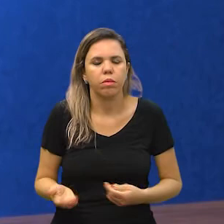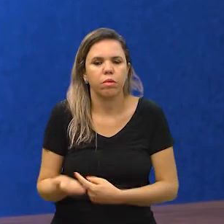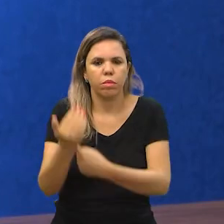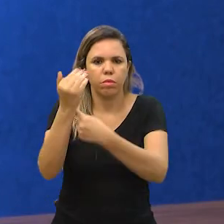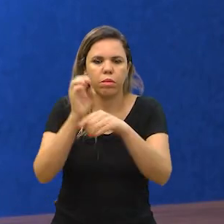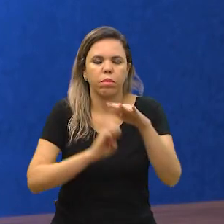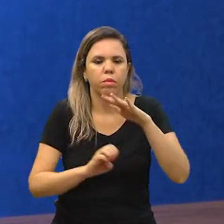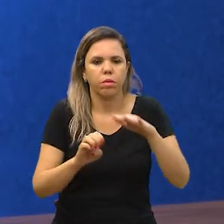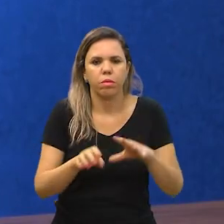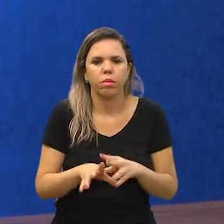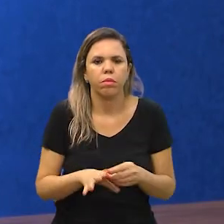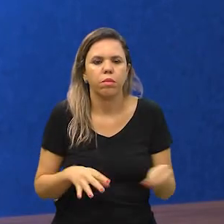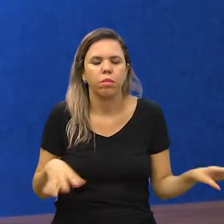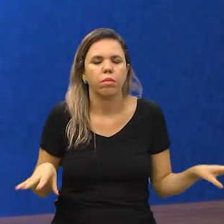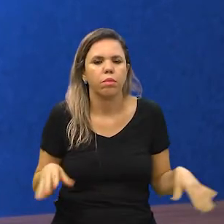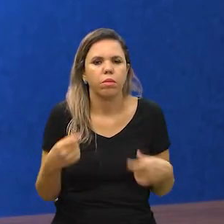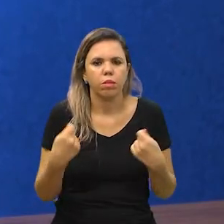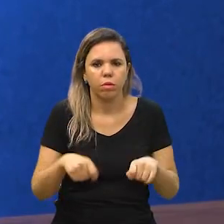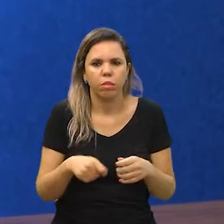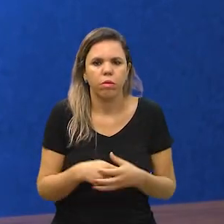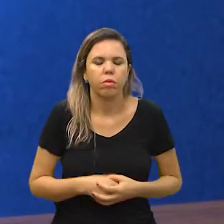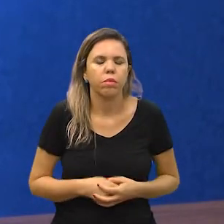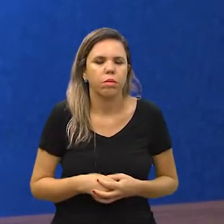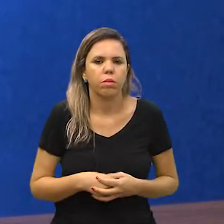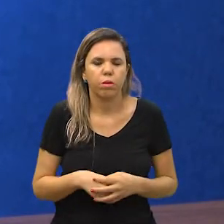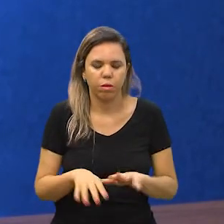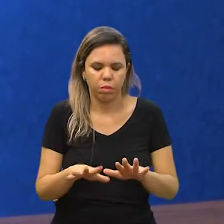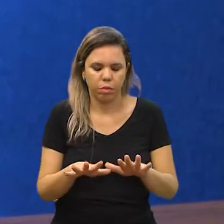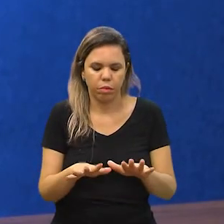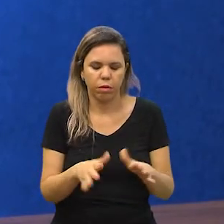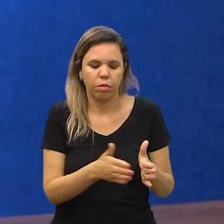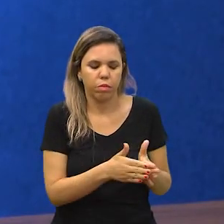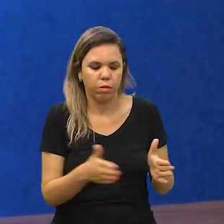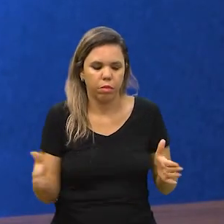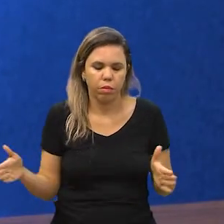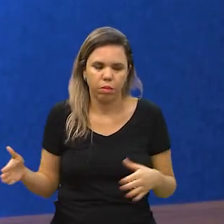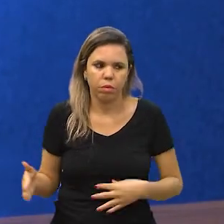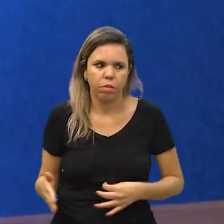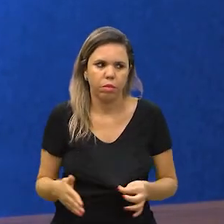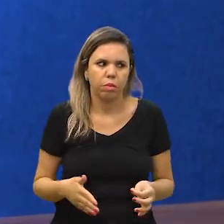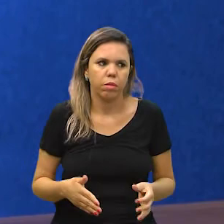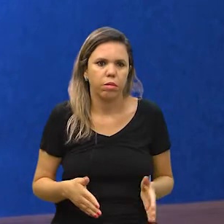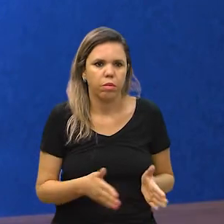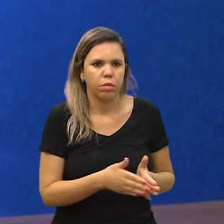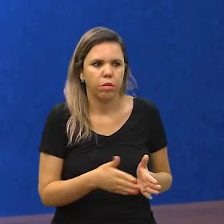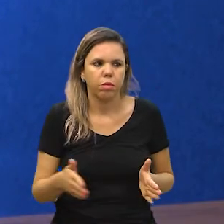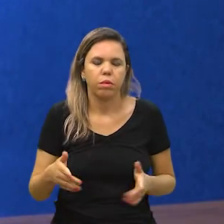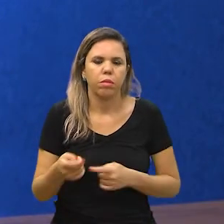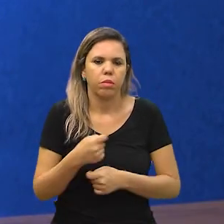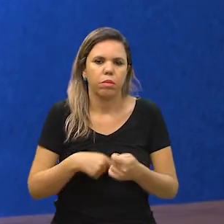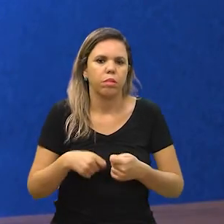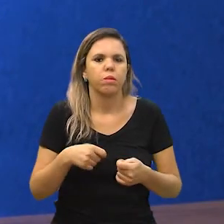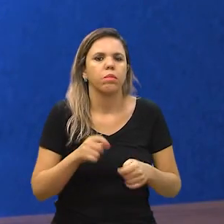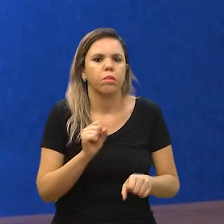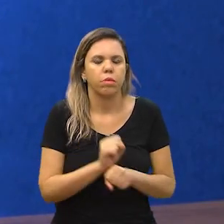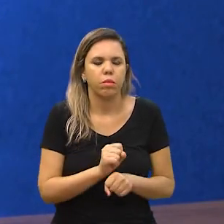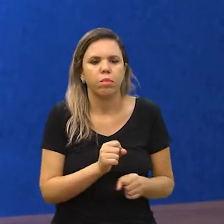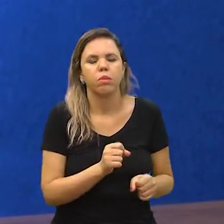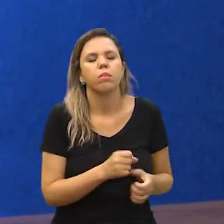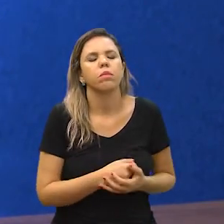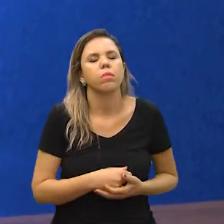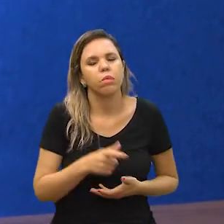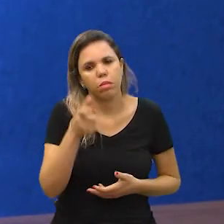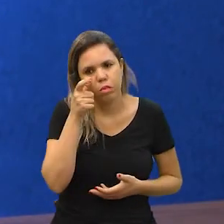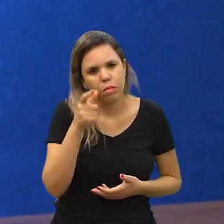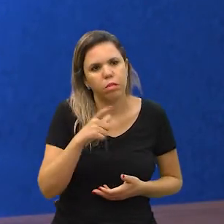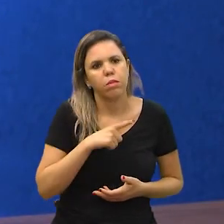digital das startups precisou, inclusive, ficar muito nesse período de pandemia, nessas rodadas, mas a gente